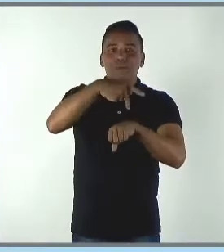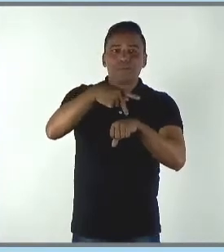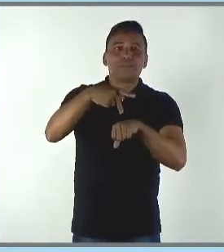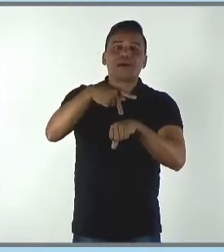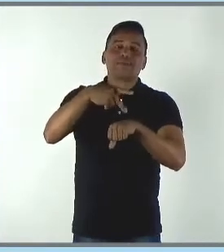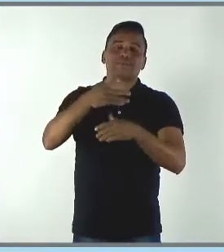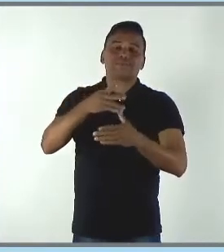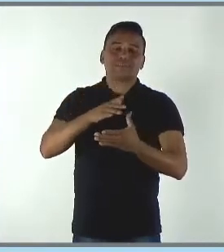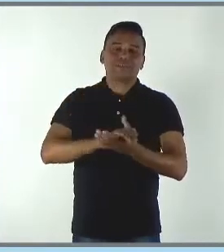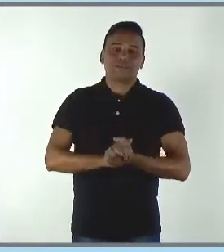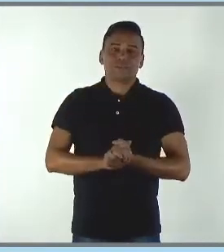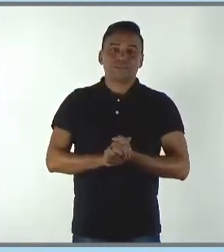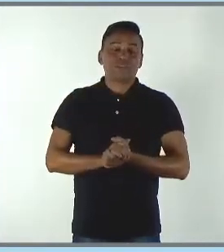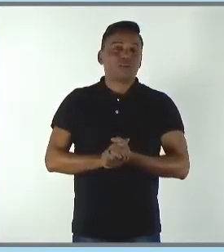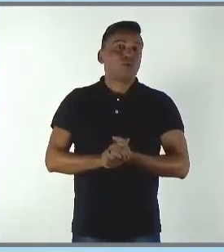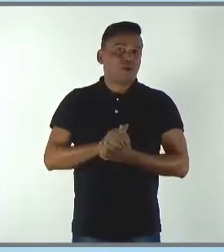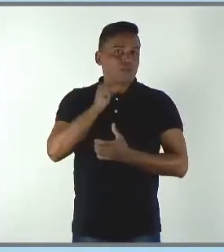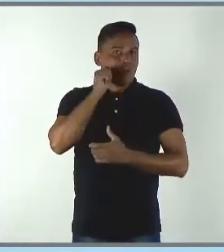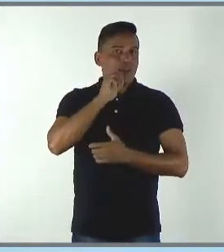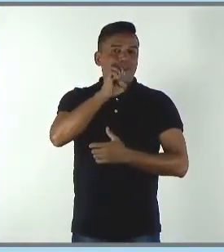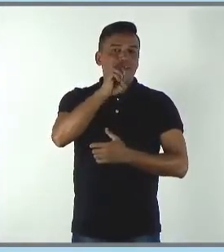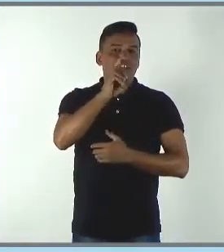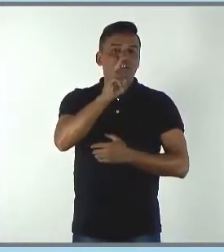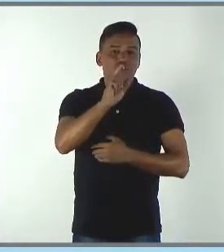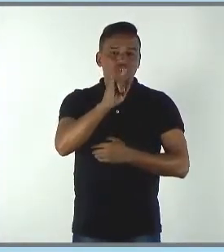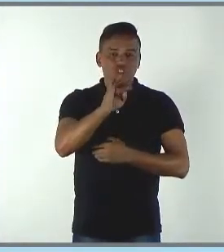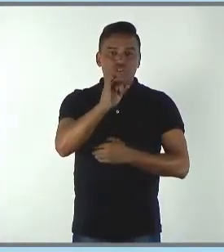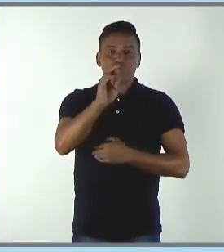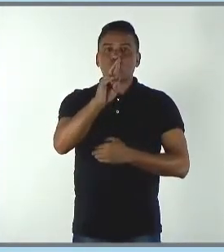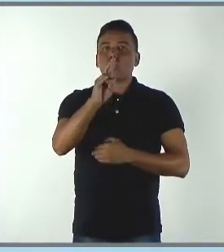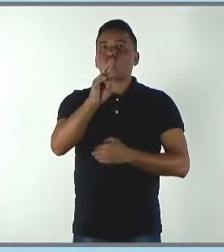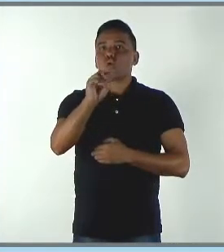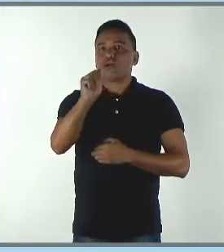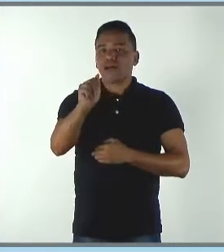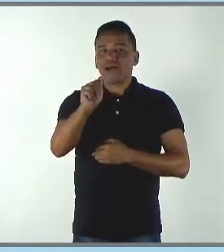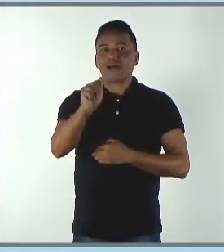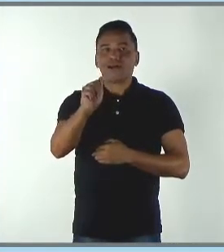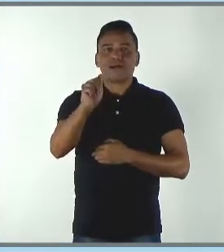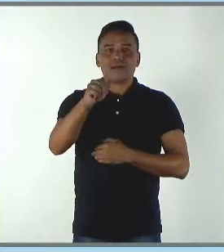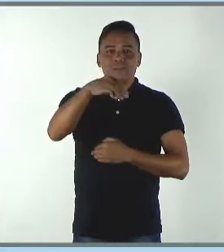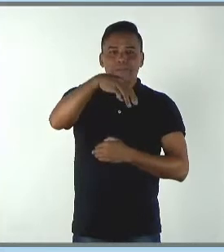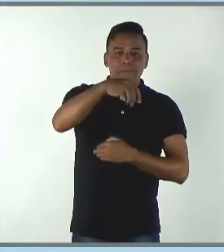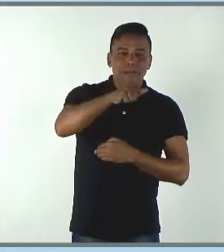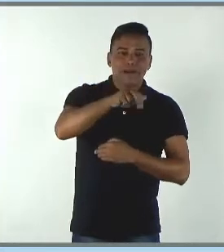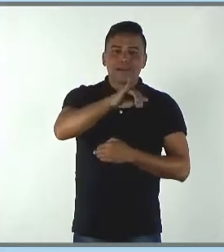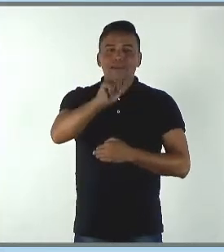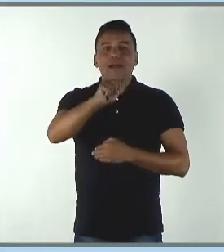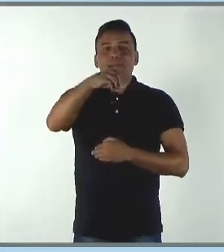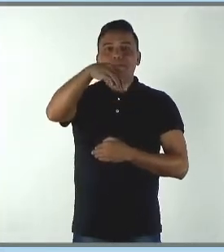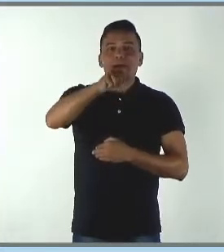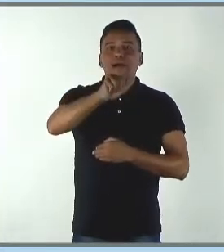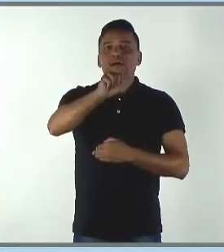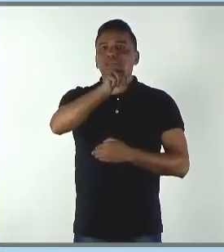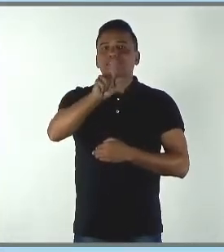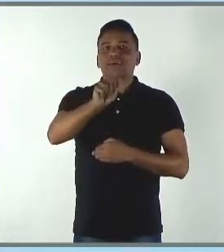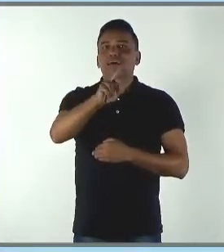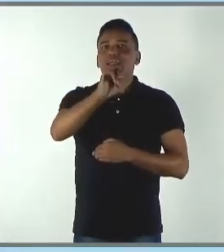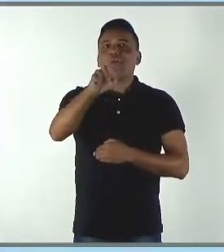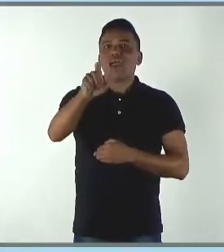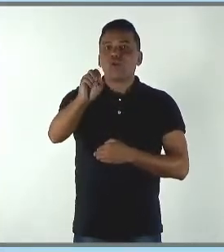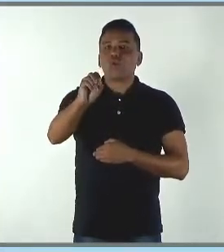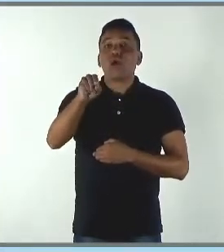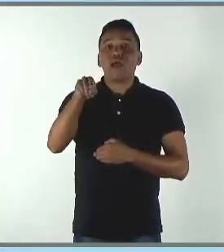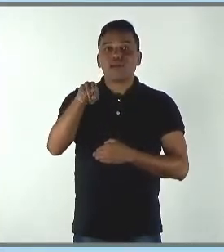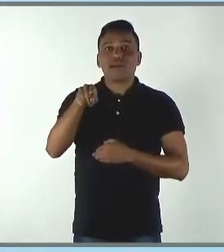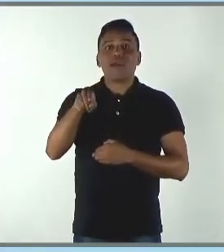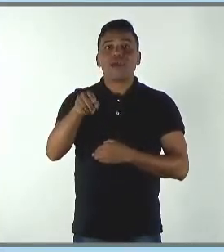Mazzarello, como sujeito individual e como empresa, se decide também a querer traçar algumas linhas